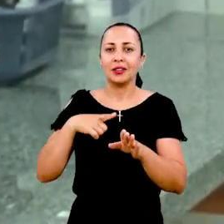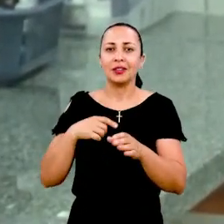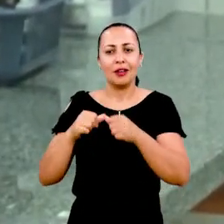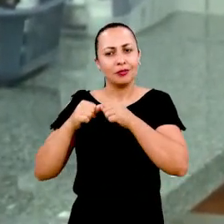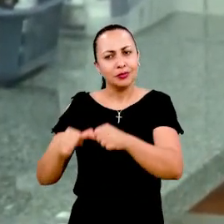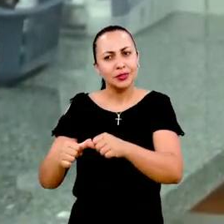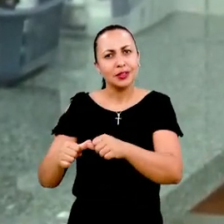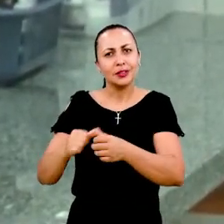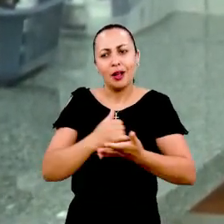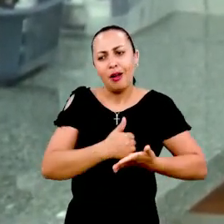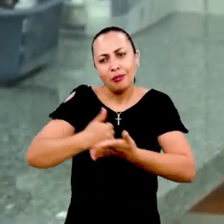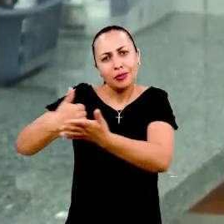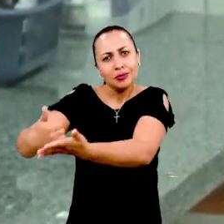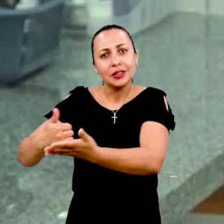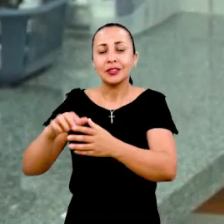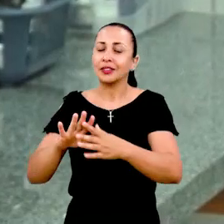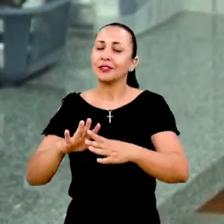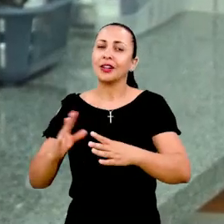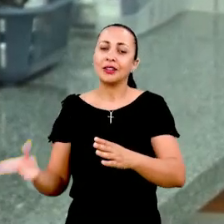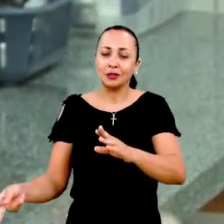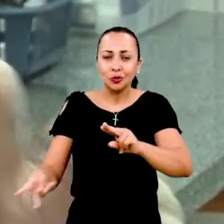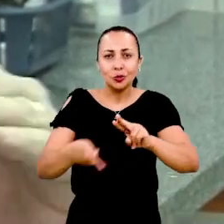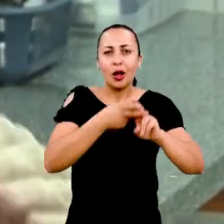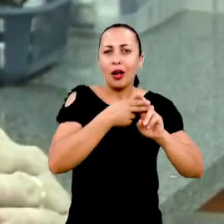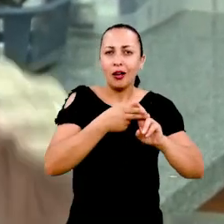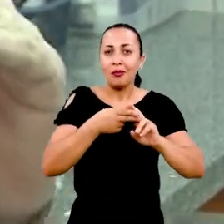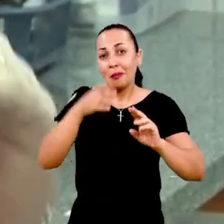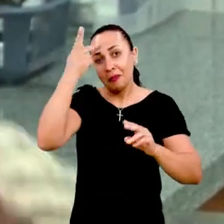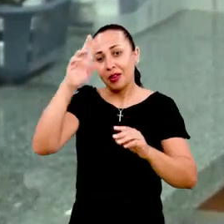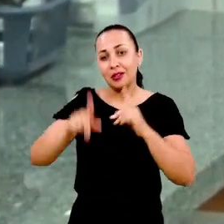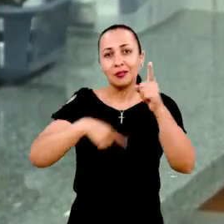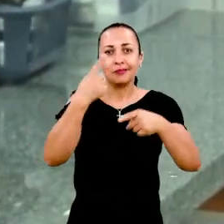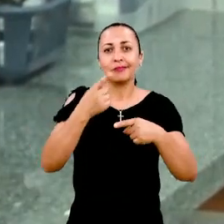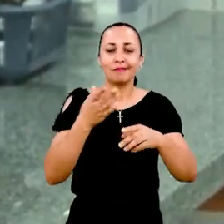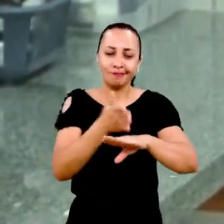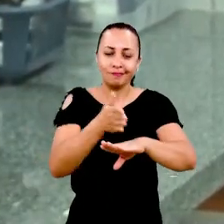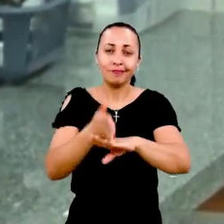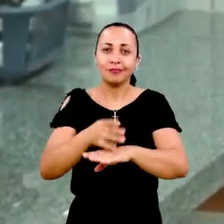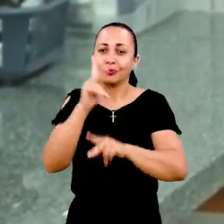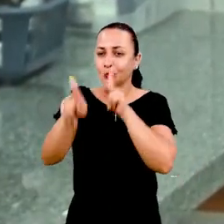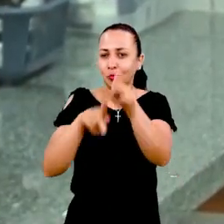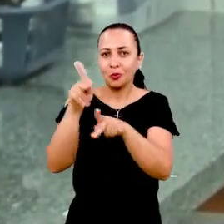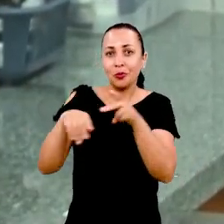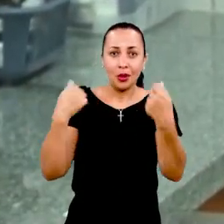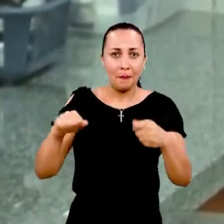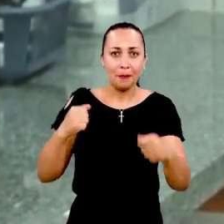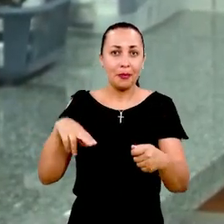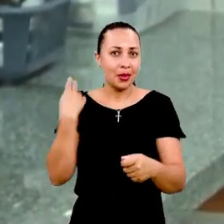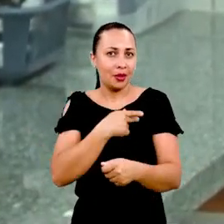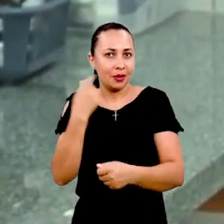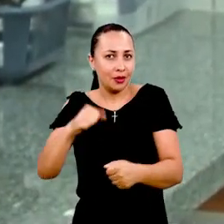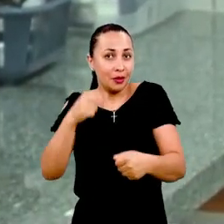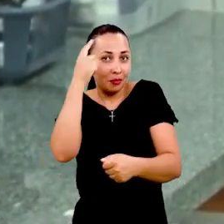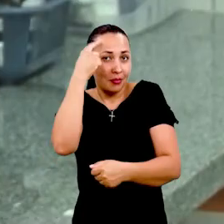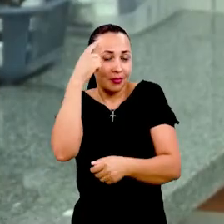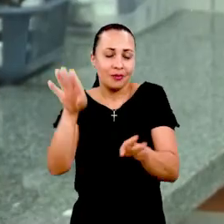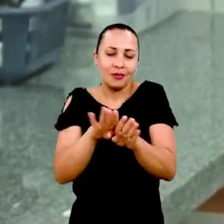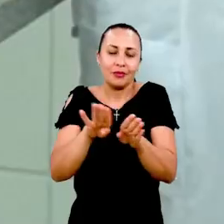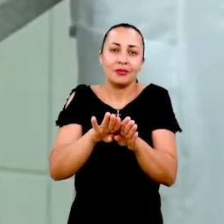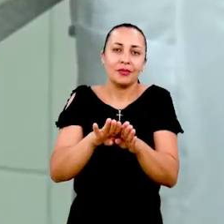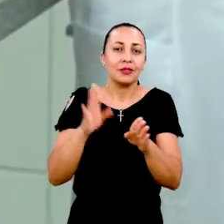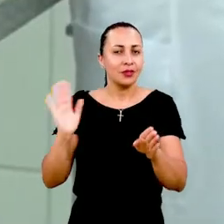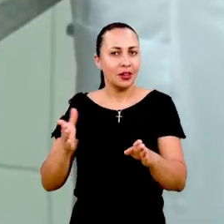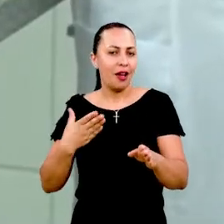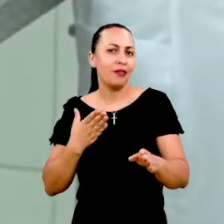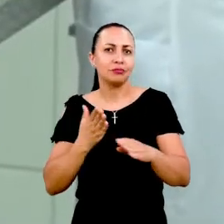tenham estabilidade e que venham agregar isso depois para torná-los, inclusive, acessíveis a essas populações também que precisam. Nós temos que pensar nisso também.